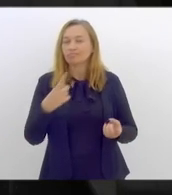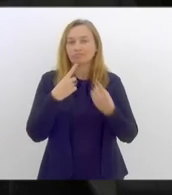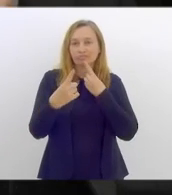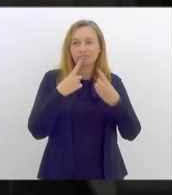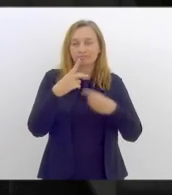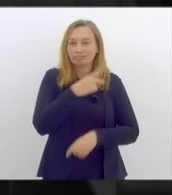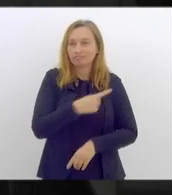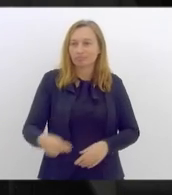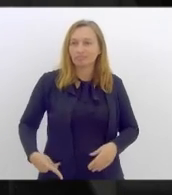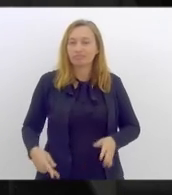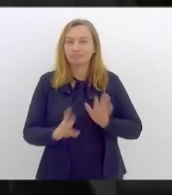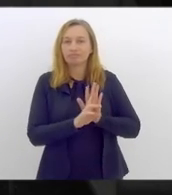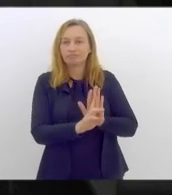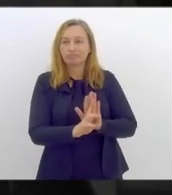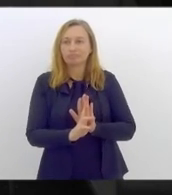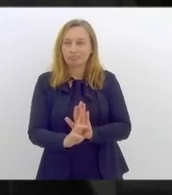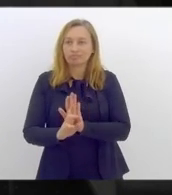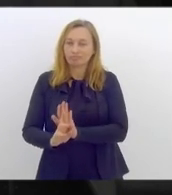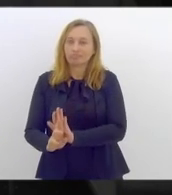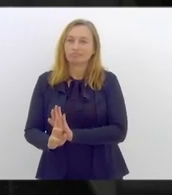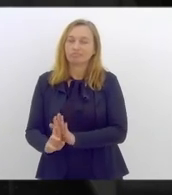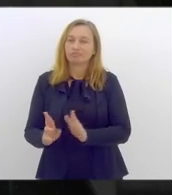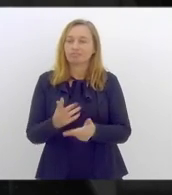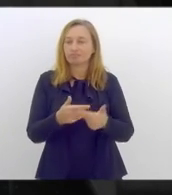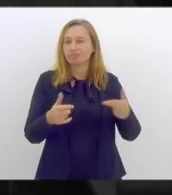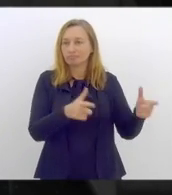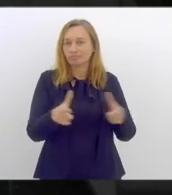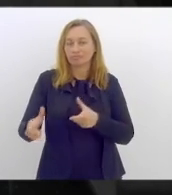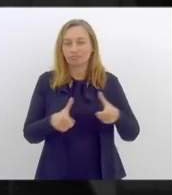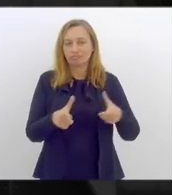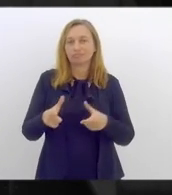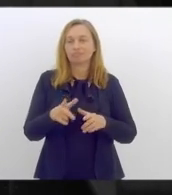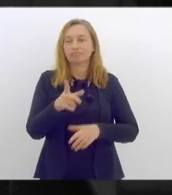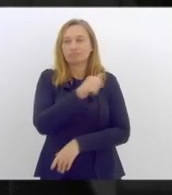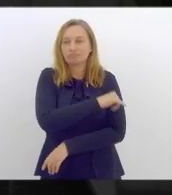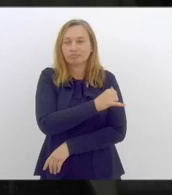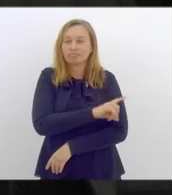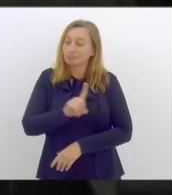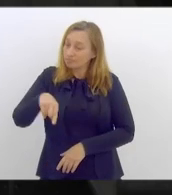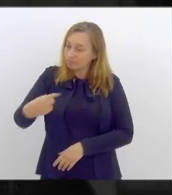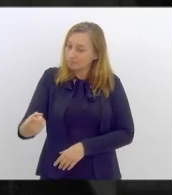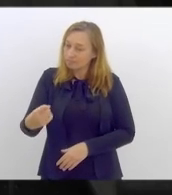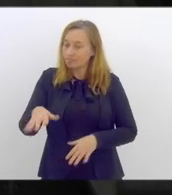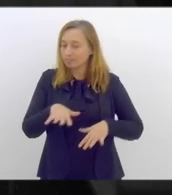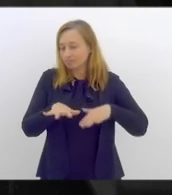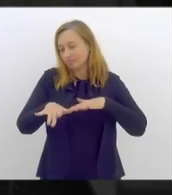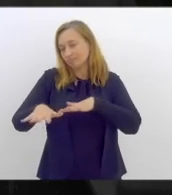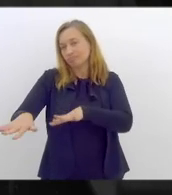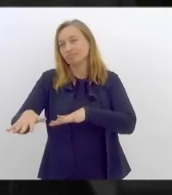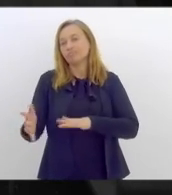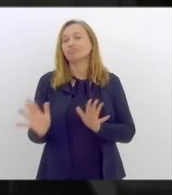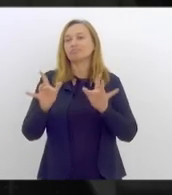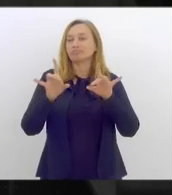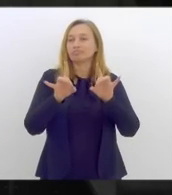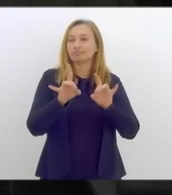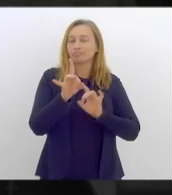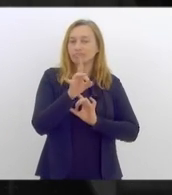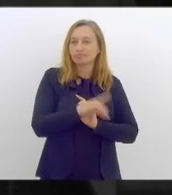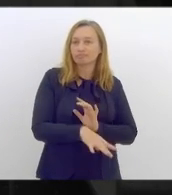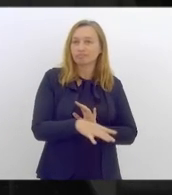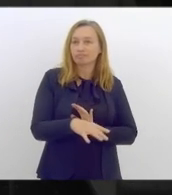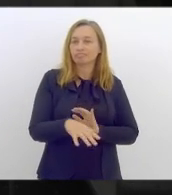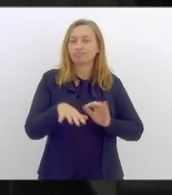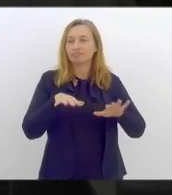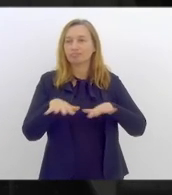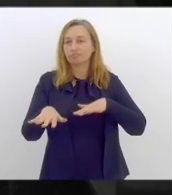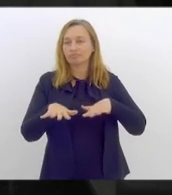e a lideranças populares de vários pontos é do Rio de Janeiro depois da caminhada e por último é manifestação no